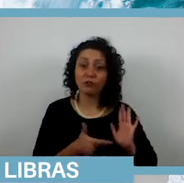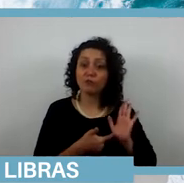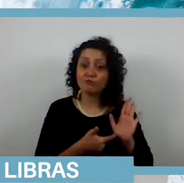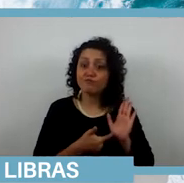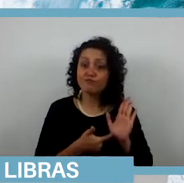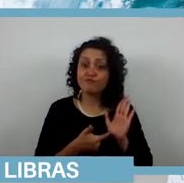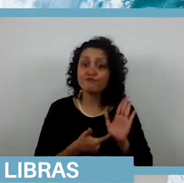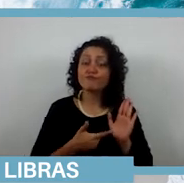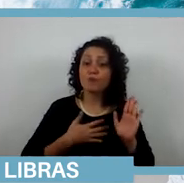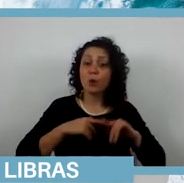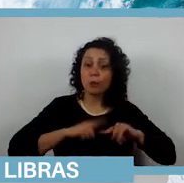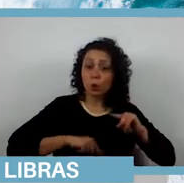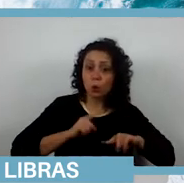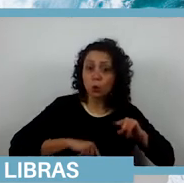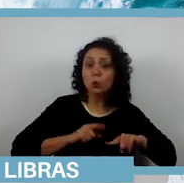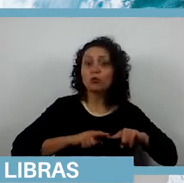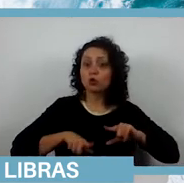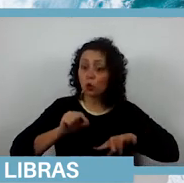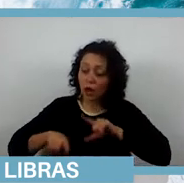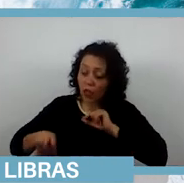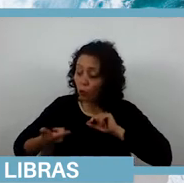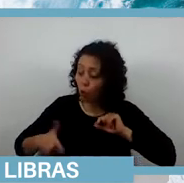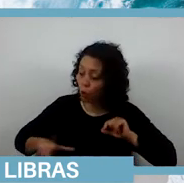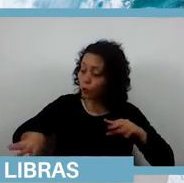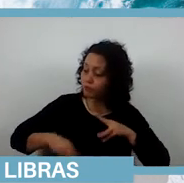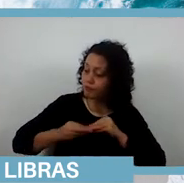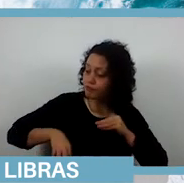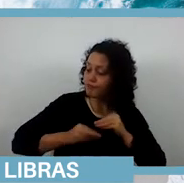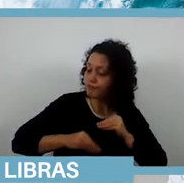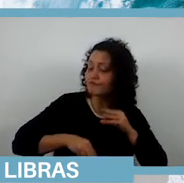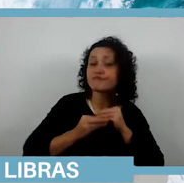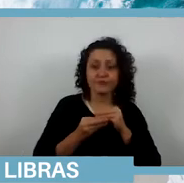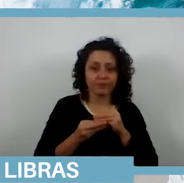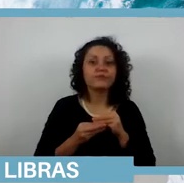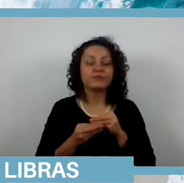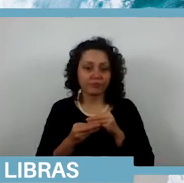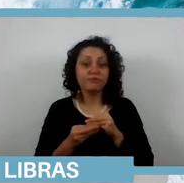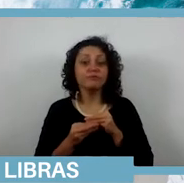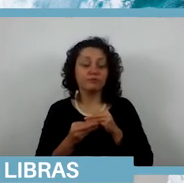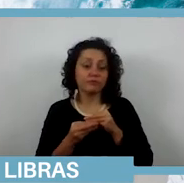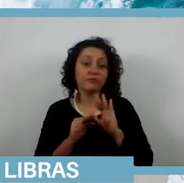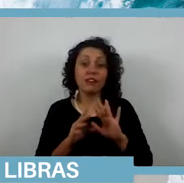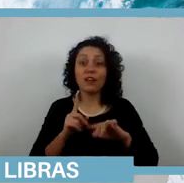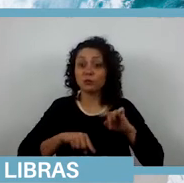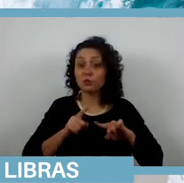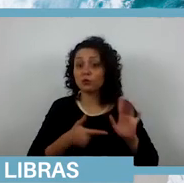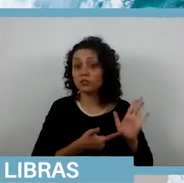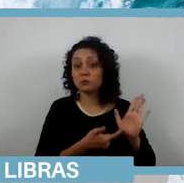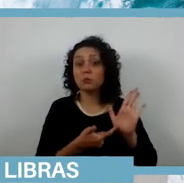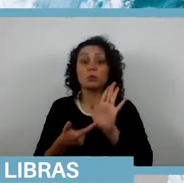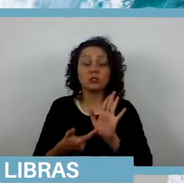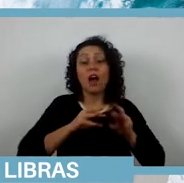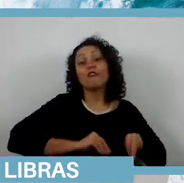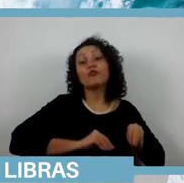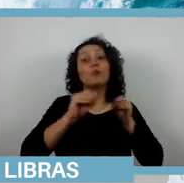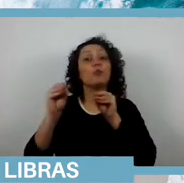aumentando os produtos foi sentindo a demanda também e com isso foi aos poucos colocando os produtos em exposição em lojas